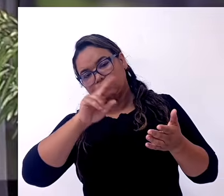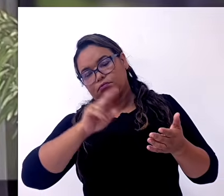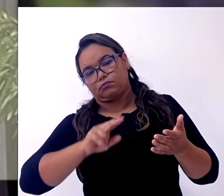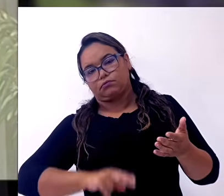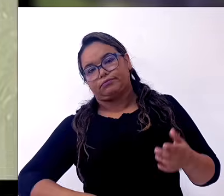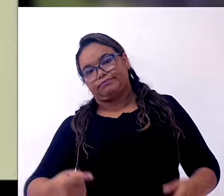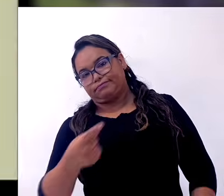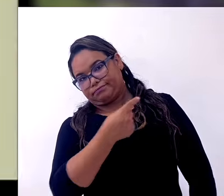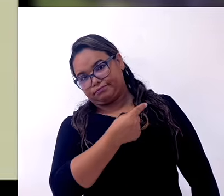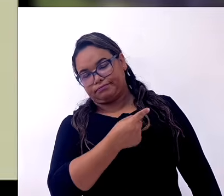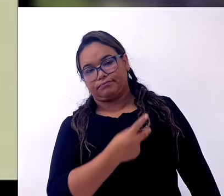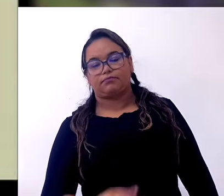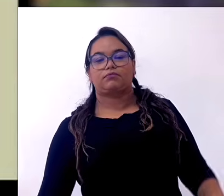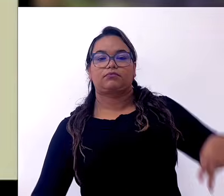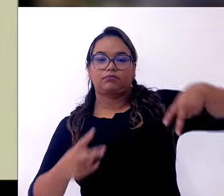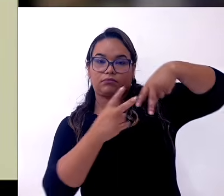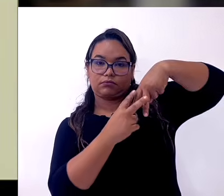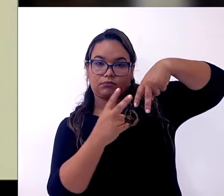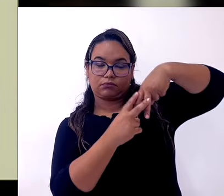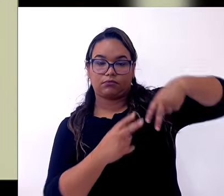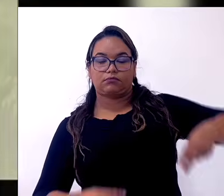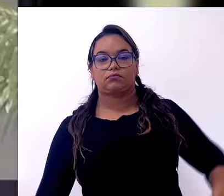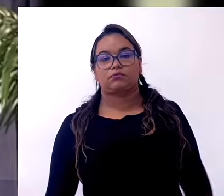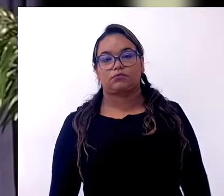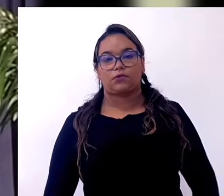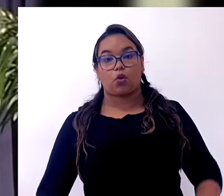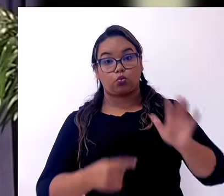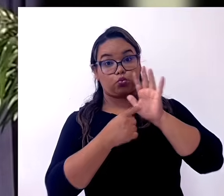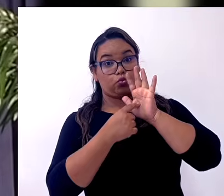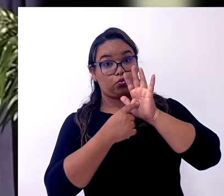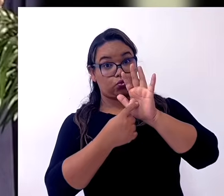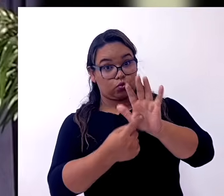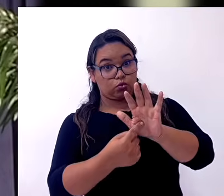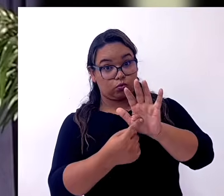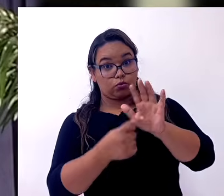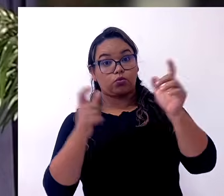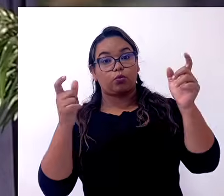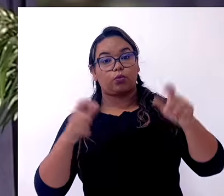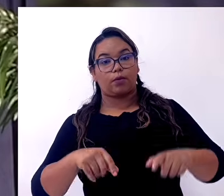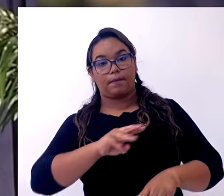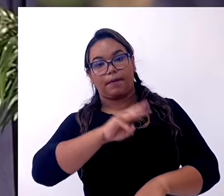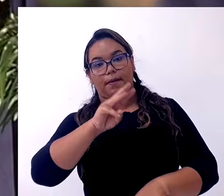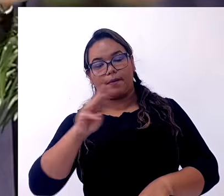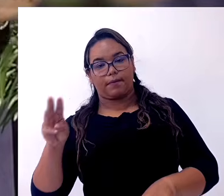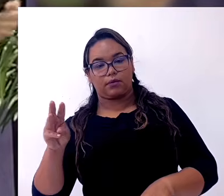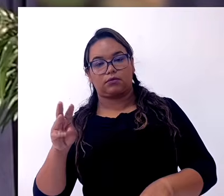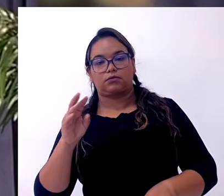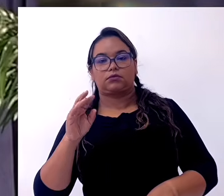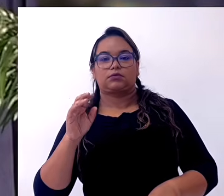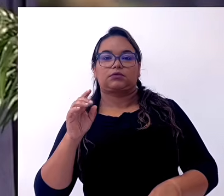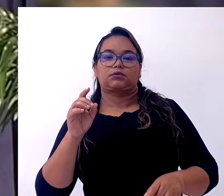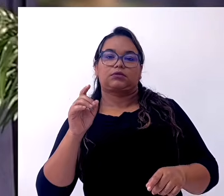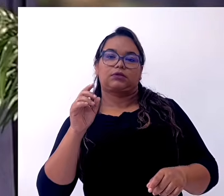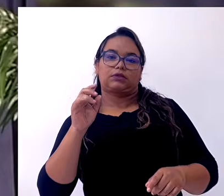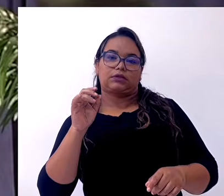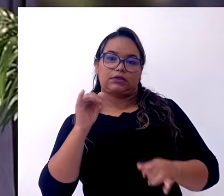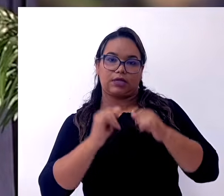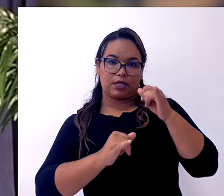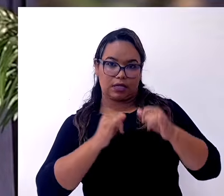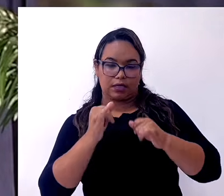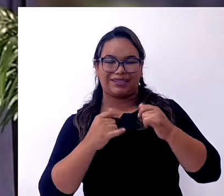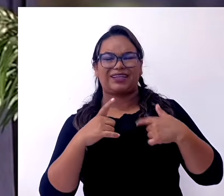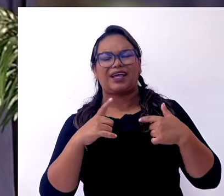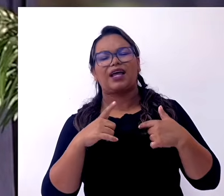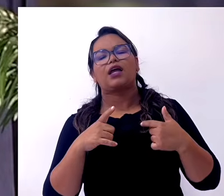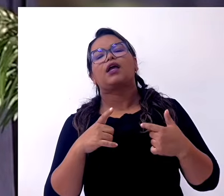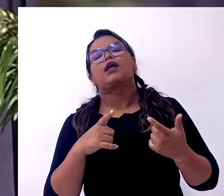dizem eles. Ele derrubou esse edifício ao estacionar uma van cheia de explosivos do lado de fora.